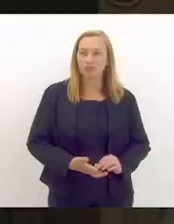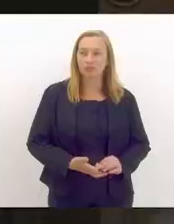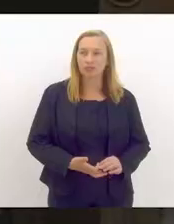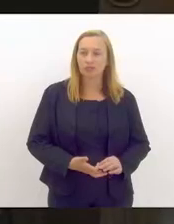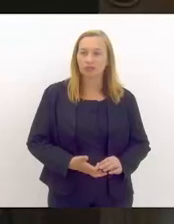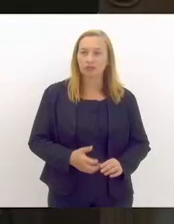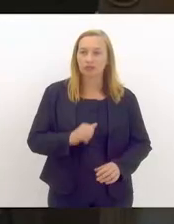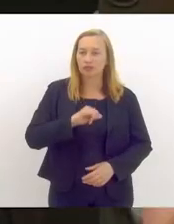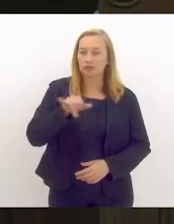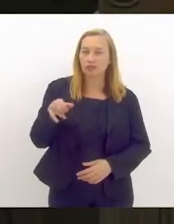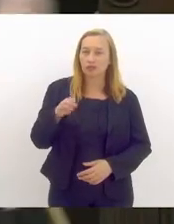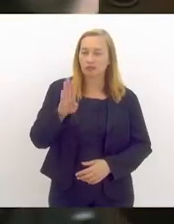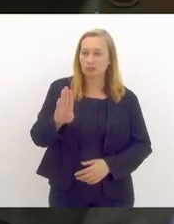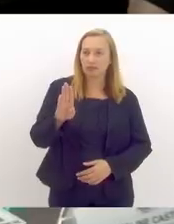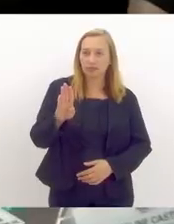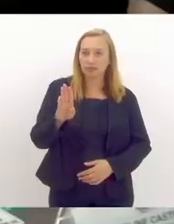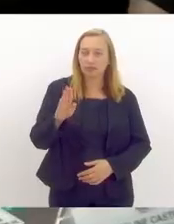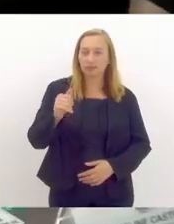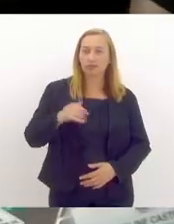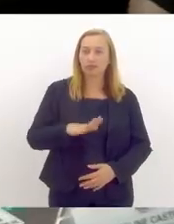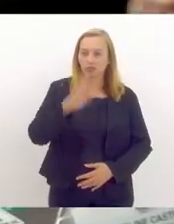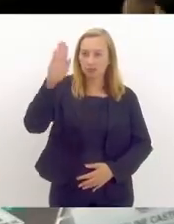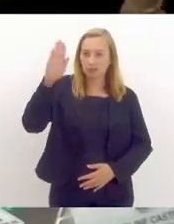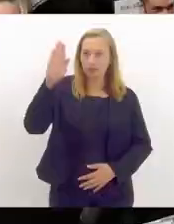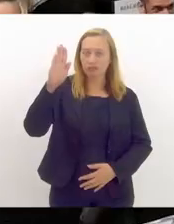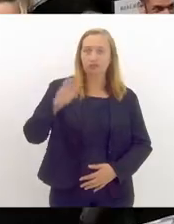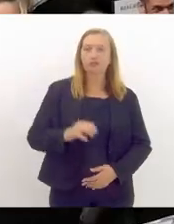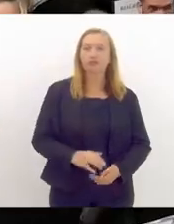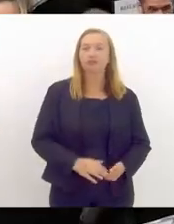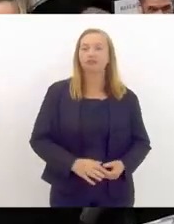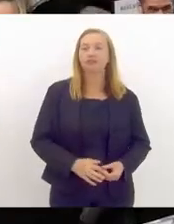Jair Bittencourt. Assim o prometo.